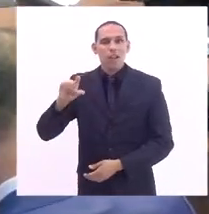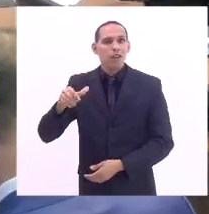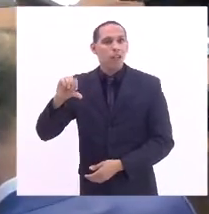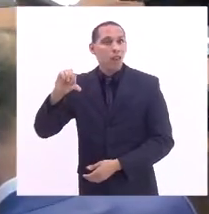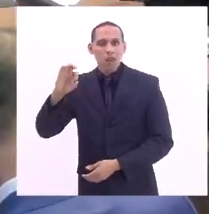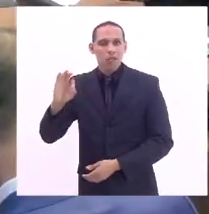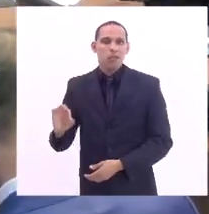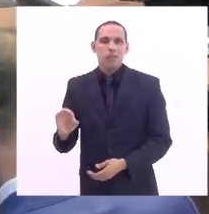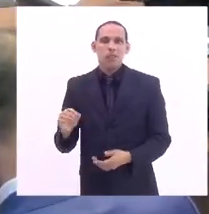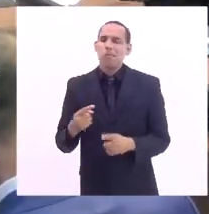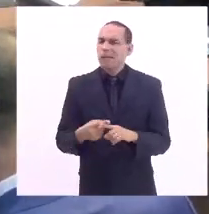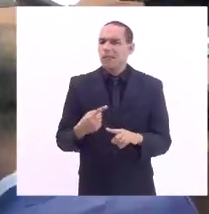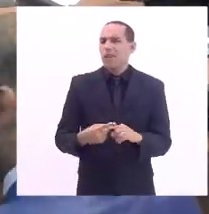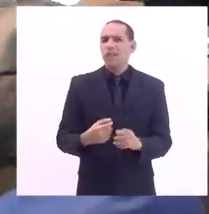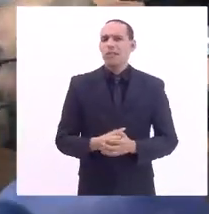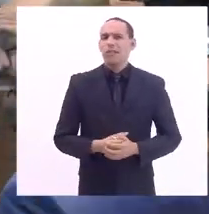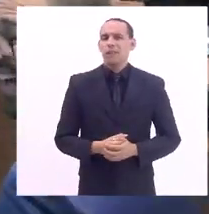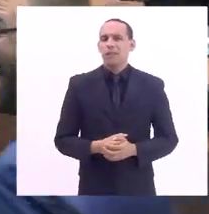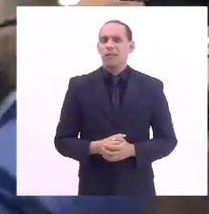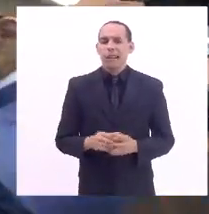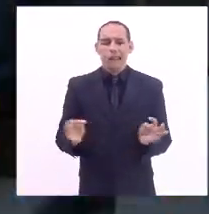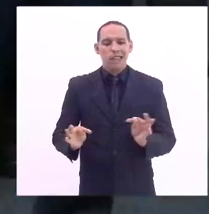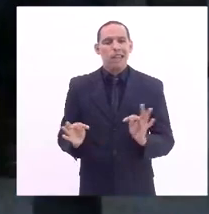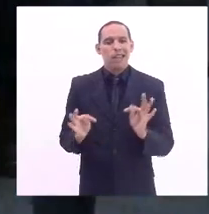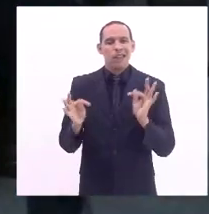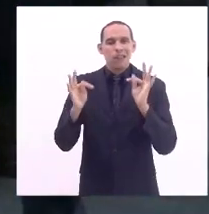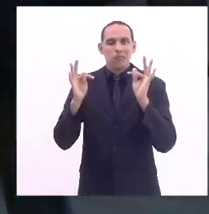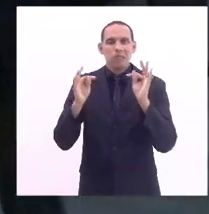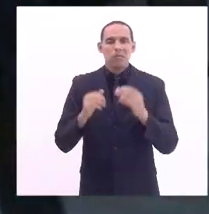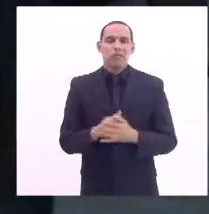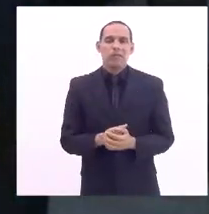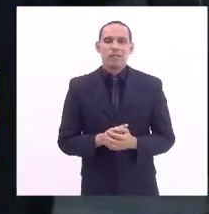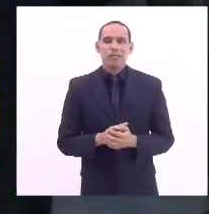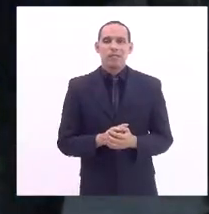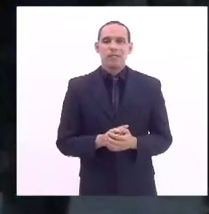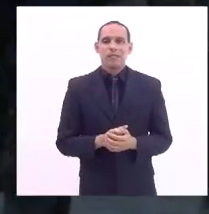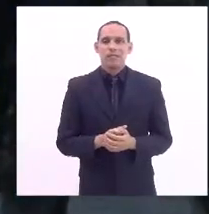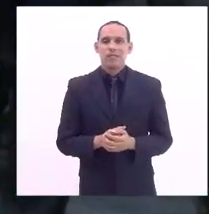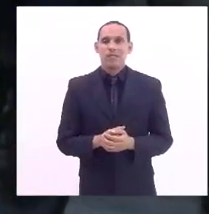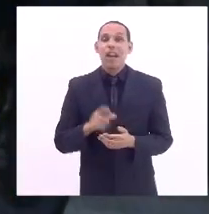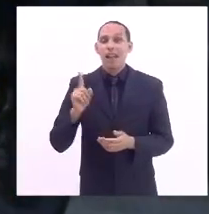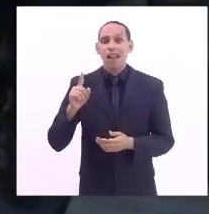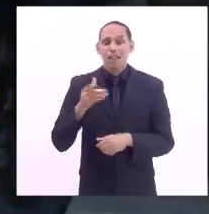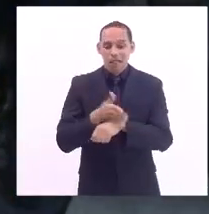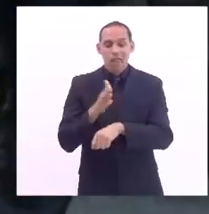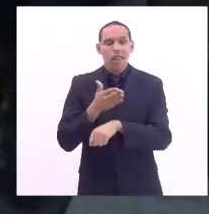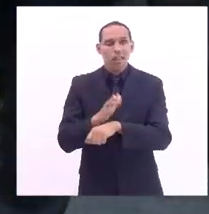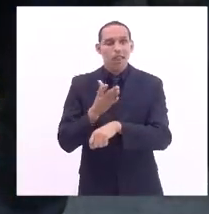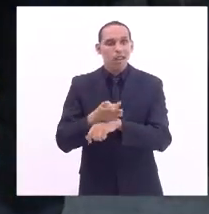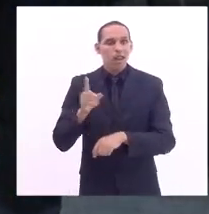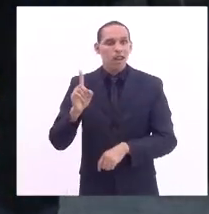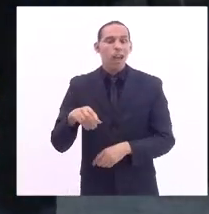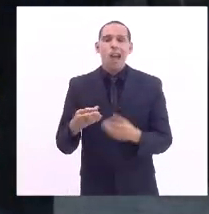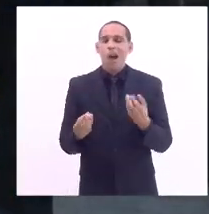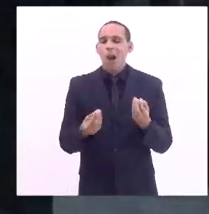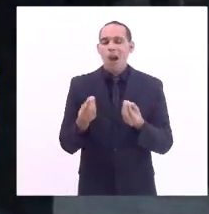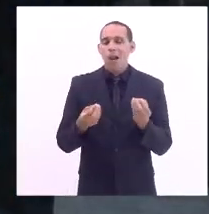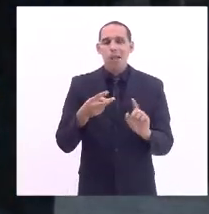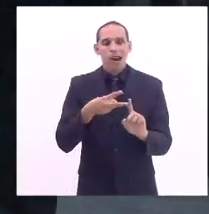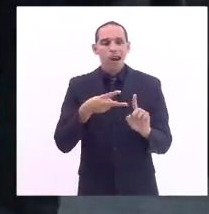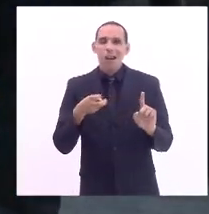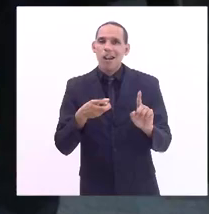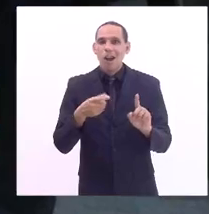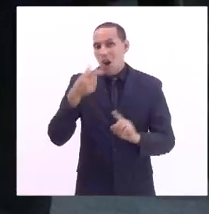99,9%. Por quê? Porque essa tecnologia, ela vem sendo treinada a partir do reconhecimento